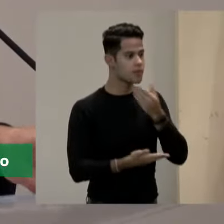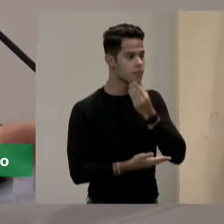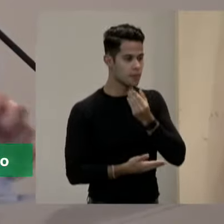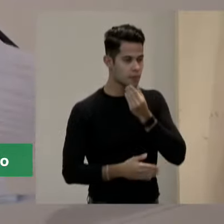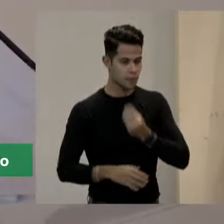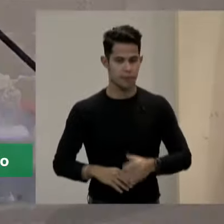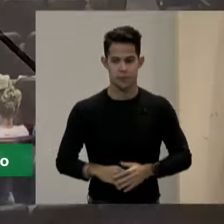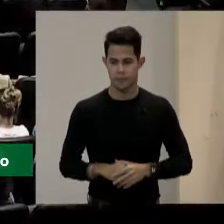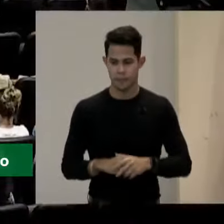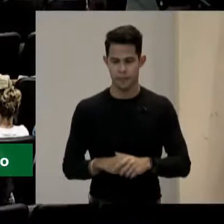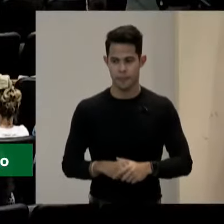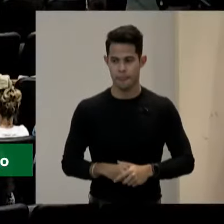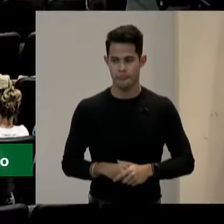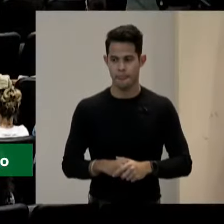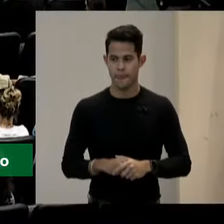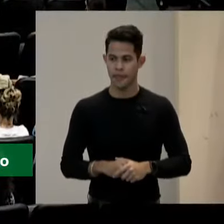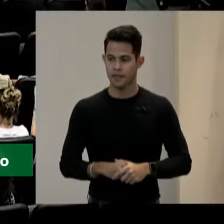Oliveira.